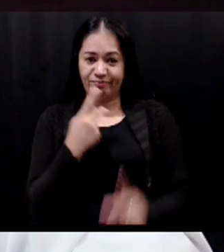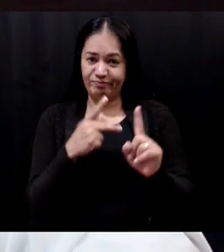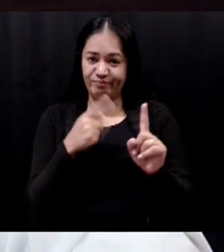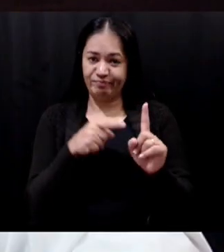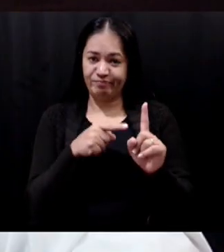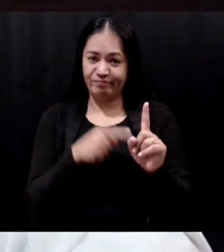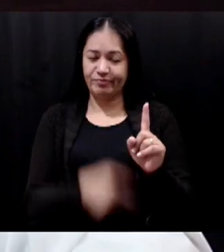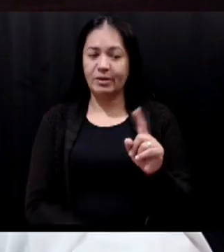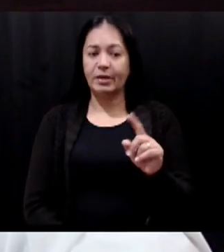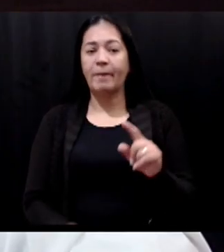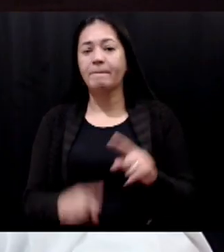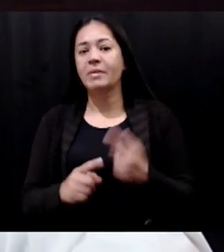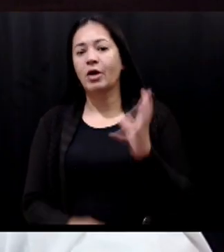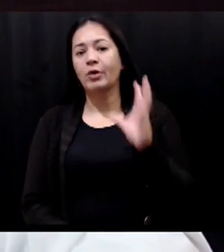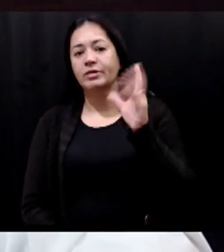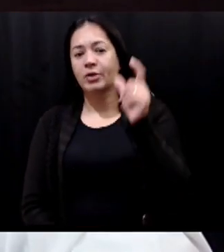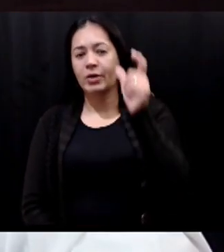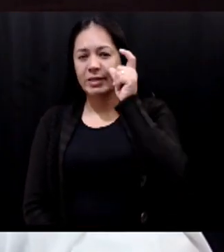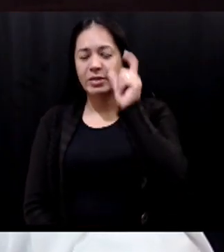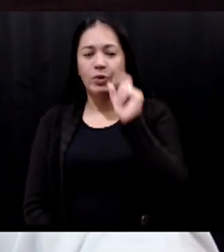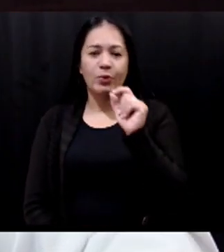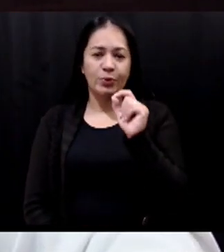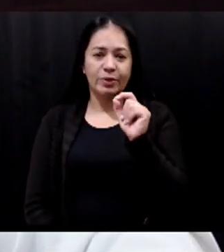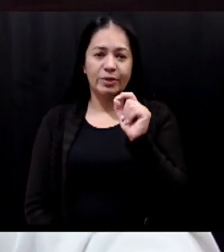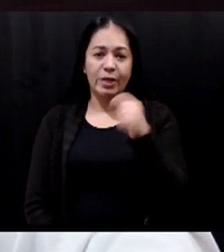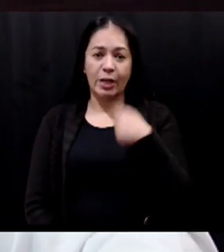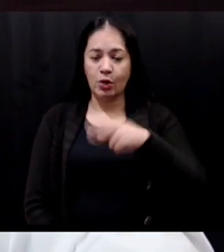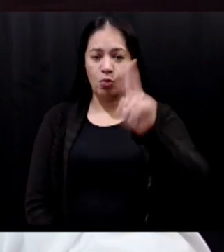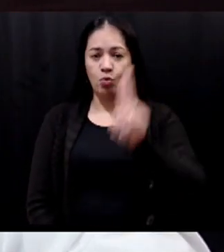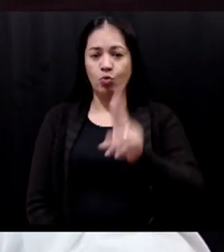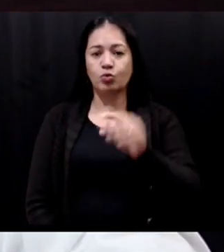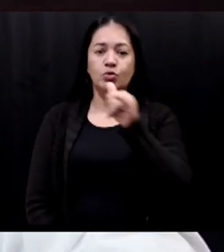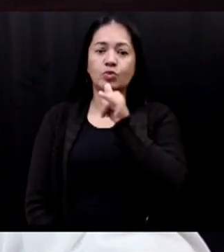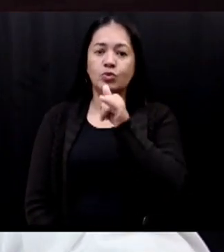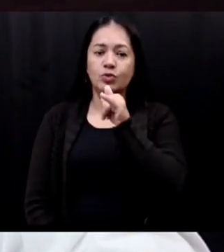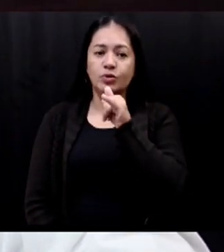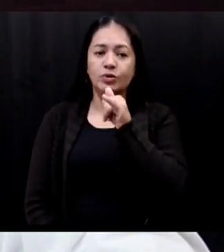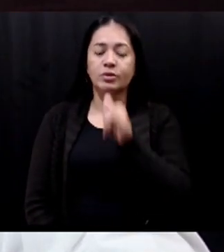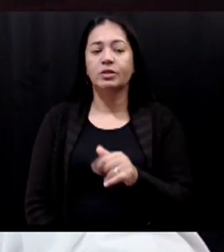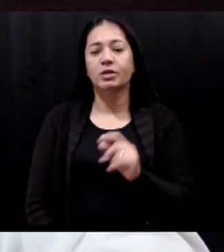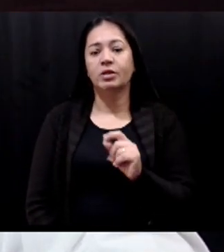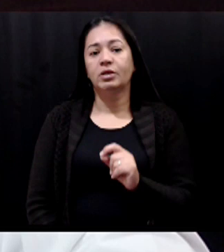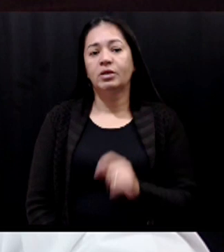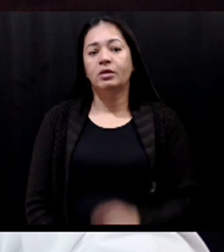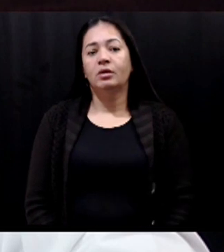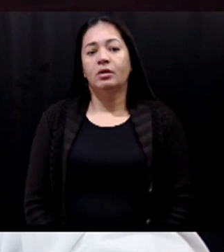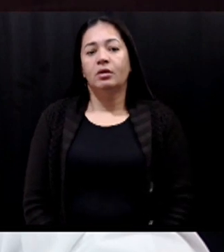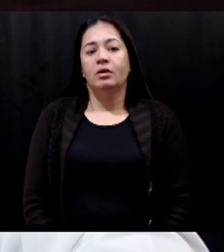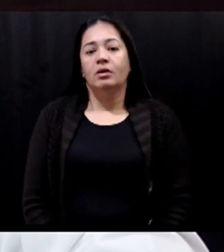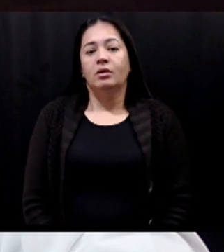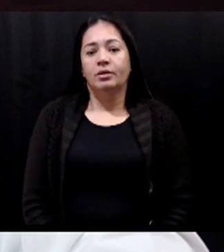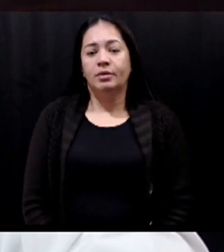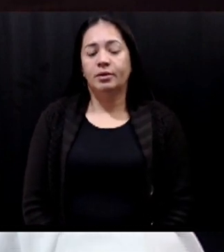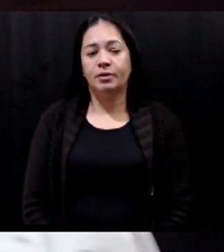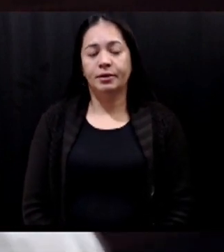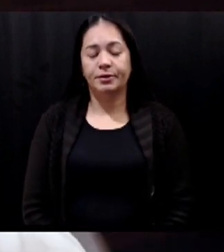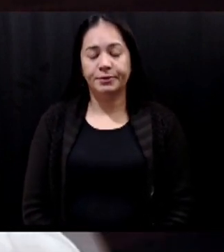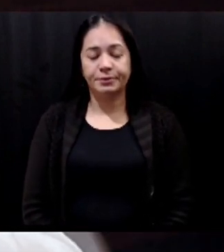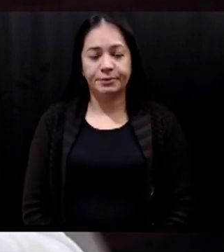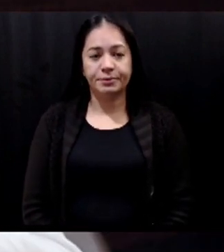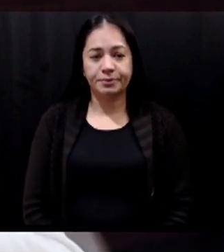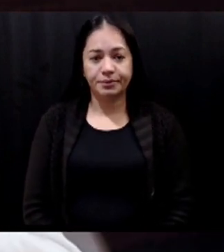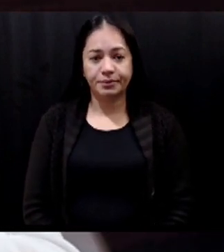muito interessante que eu gosto de usar como exemplo, não especificamente sobre Sim. esse caso, mas que às